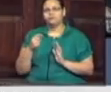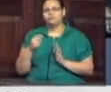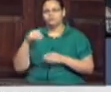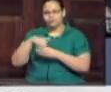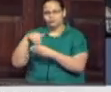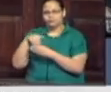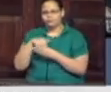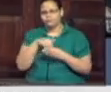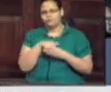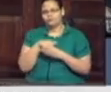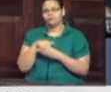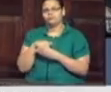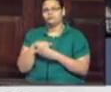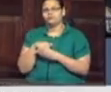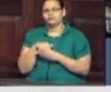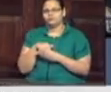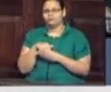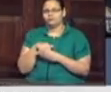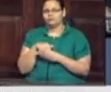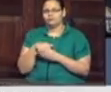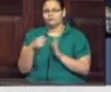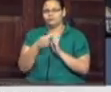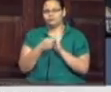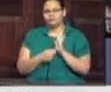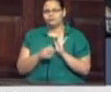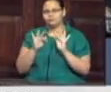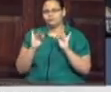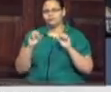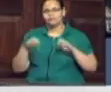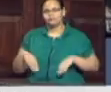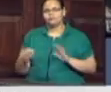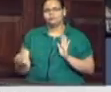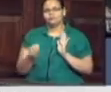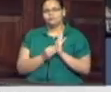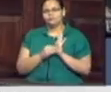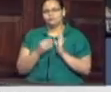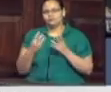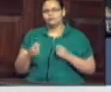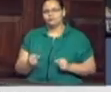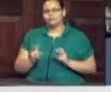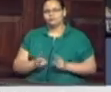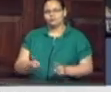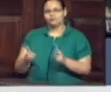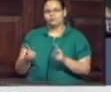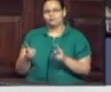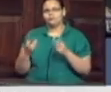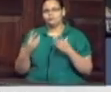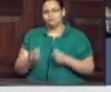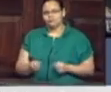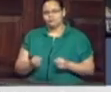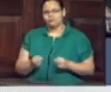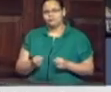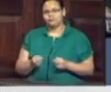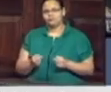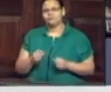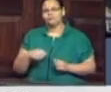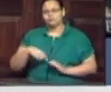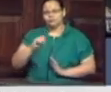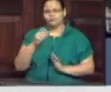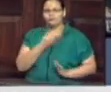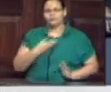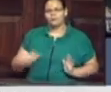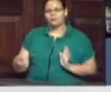Em votação, a redação final assim emendada. Senhores que aprovam, permaneçam como estão. Aprovada, vai